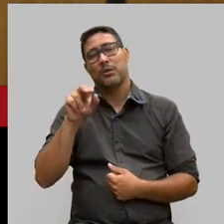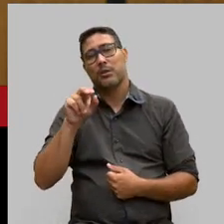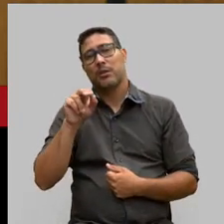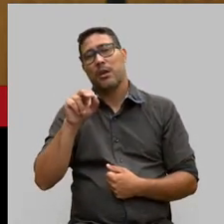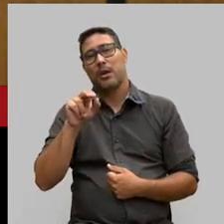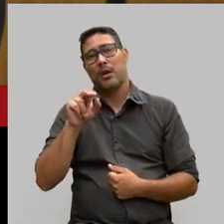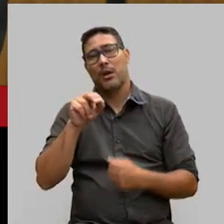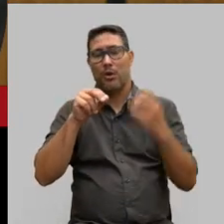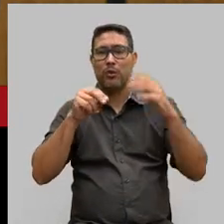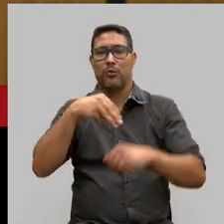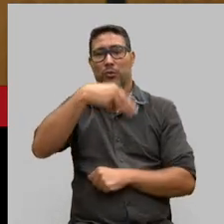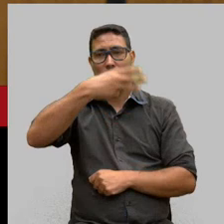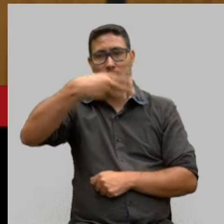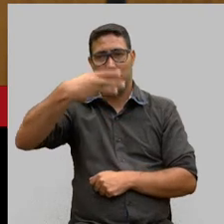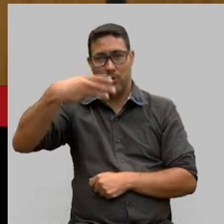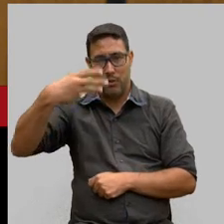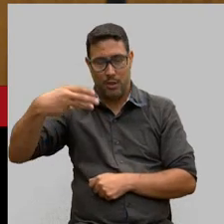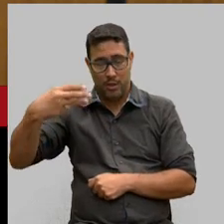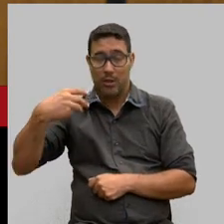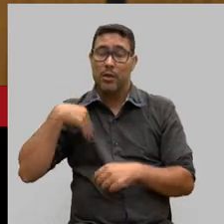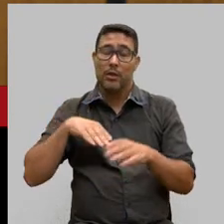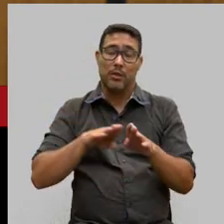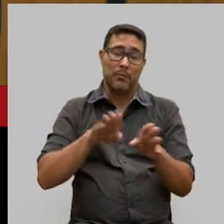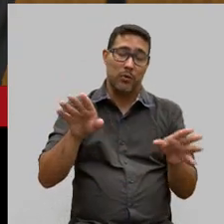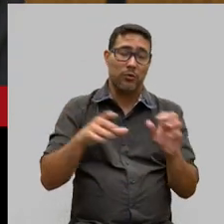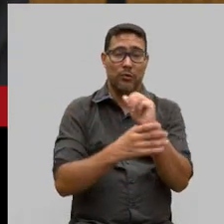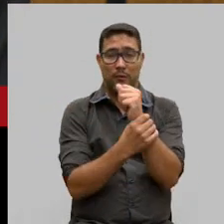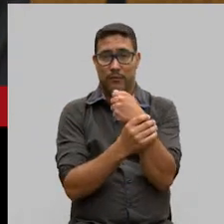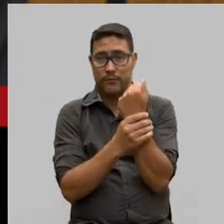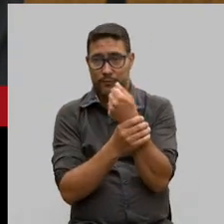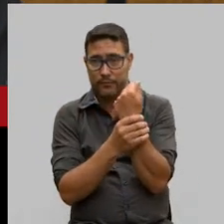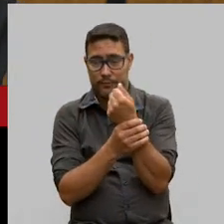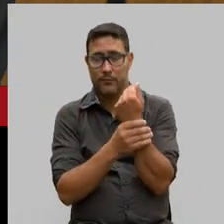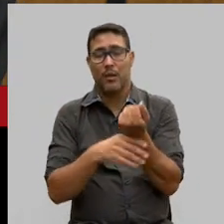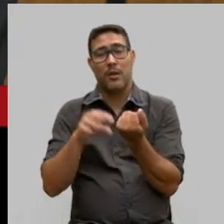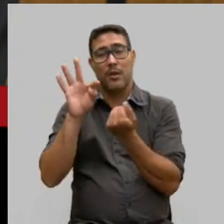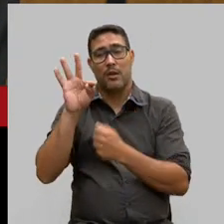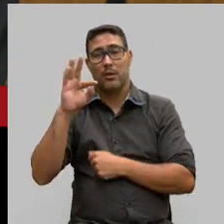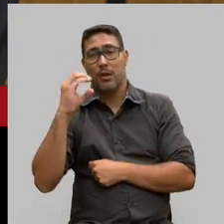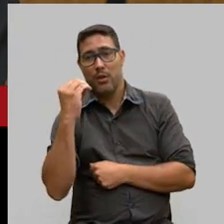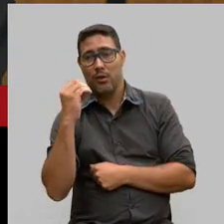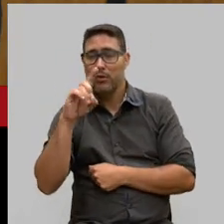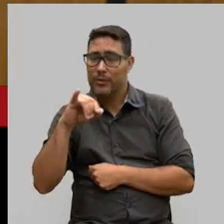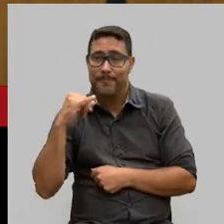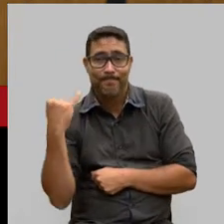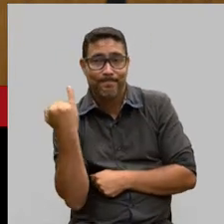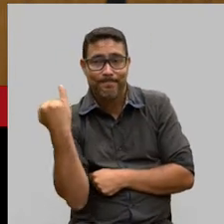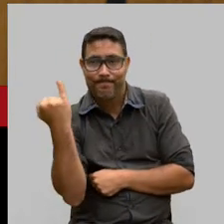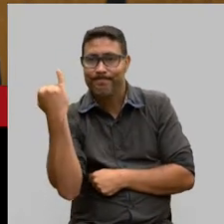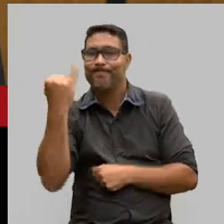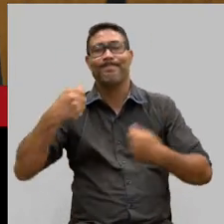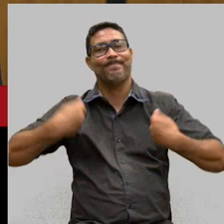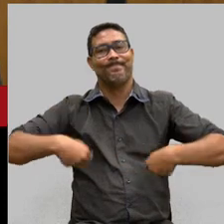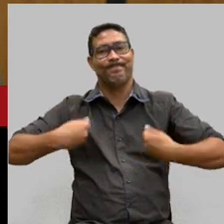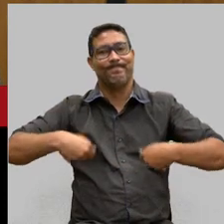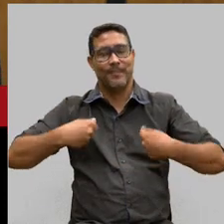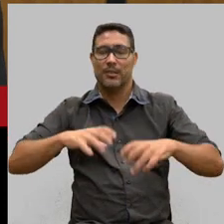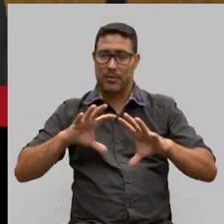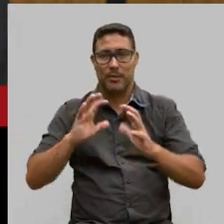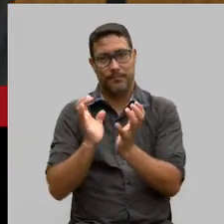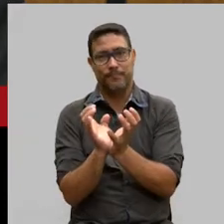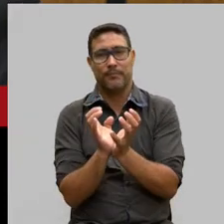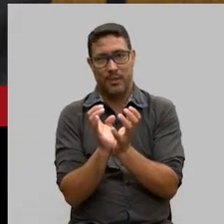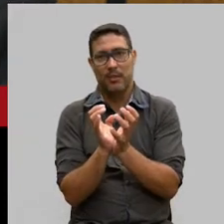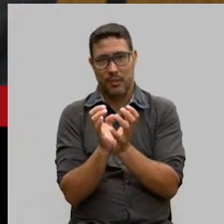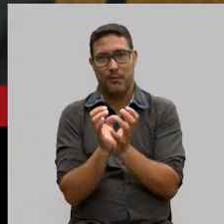ocupacionais né Eu acho que tanto fisioterapeutas quanto terapeutas ocupacionais são prementes são essenciais nesta equipe né e